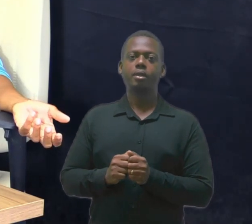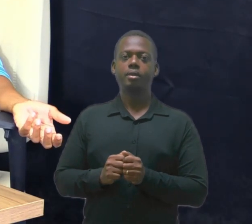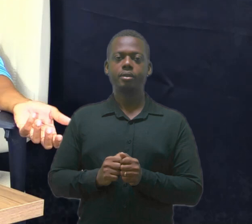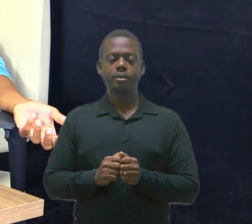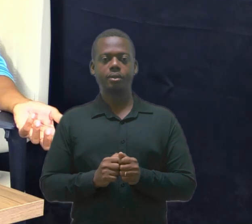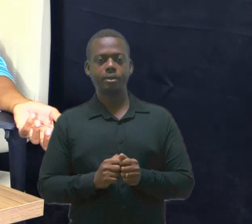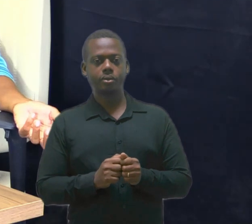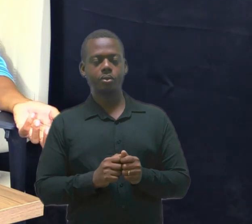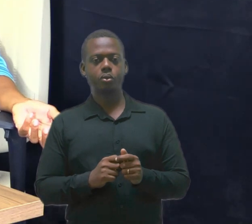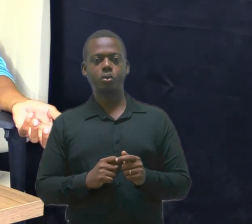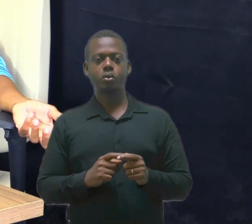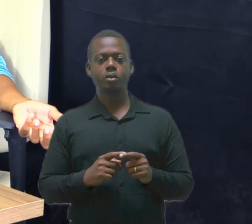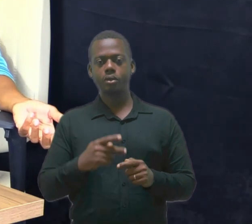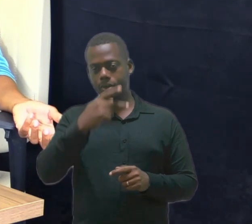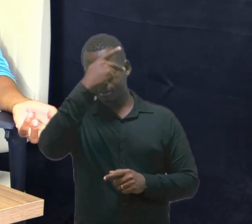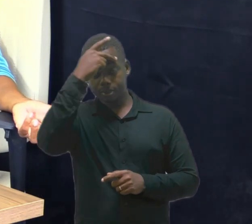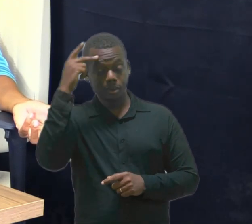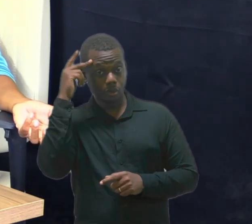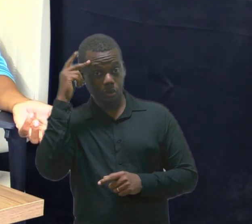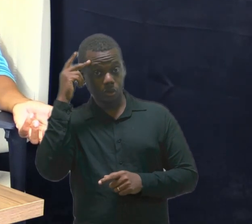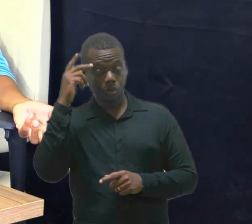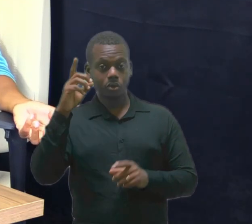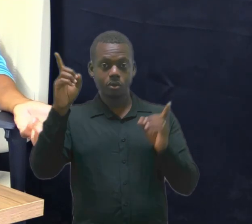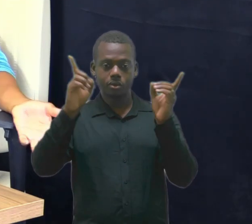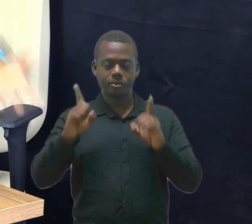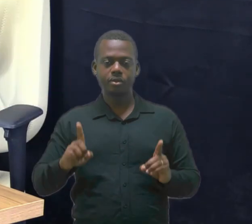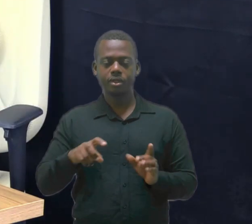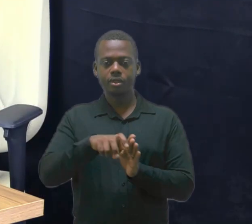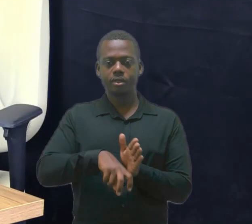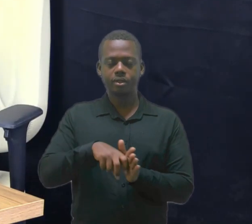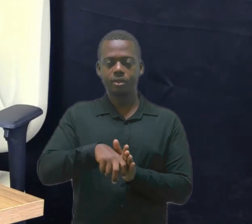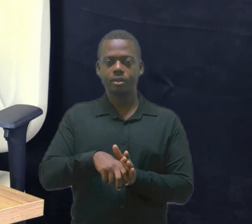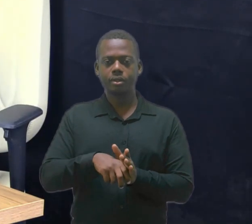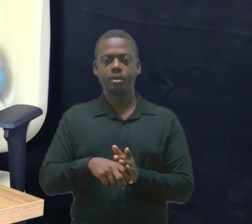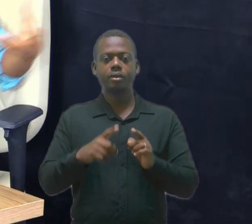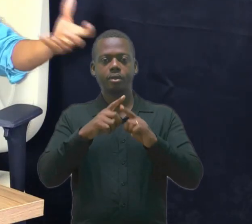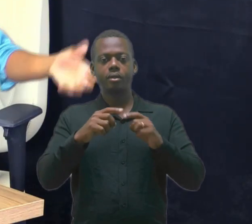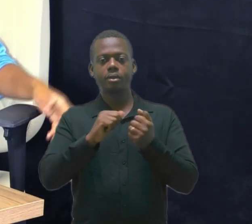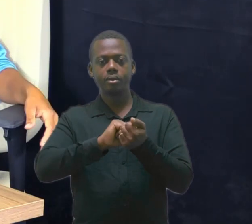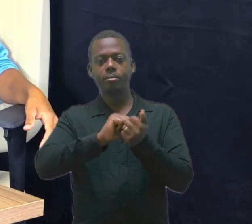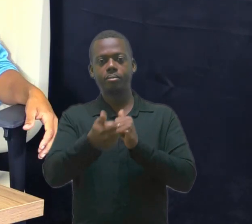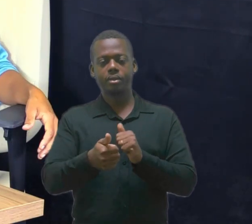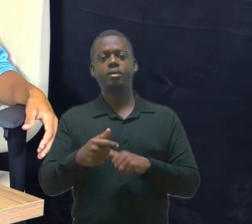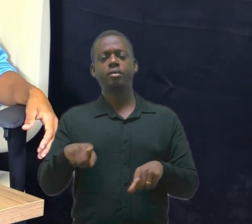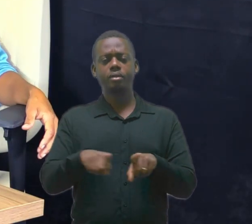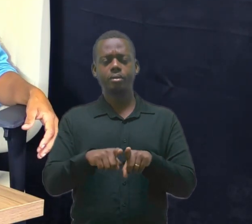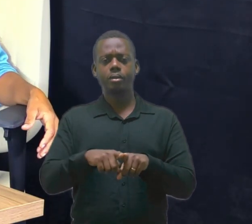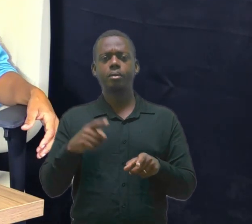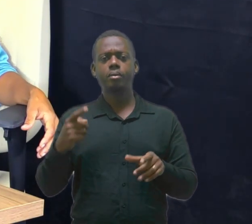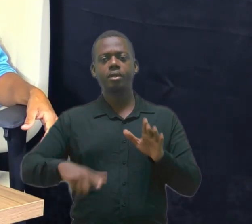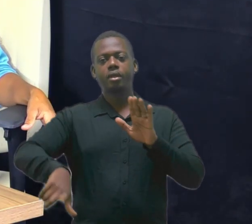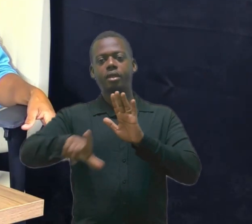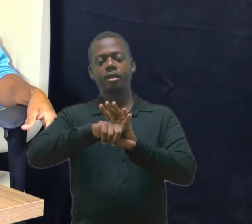os atletas, né, que são com deficiências paralímpicos. Então, por que não trazer isso para a cidade? Por que não trazer isso aqui para o plenário?